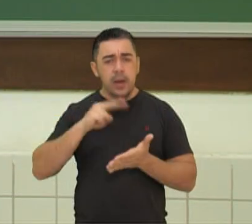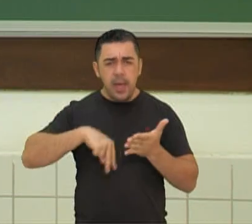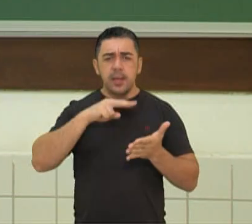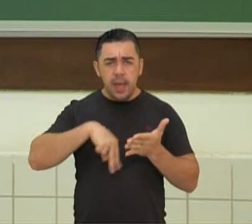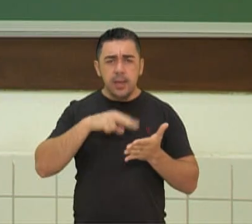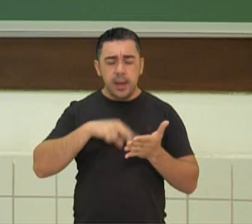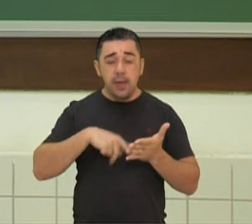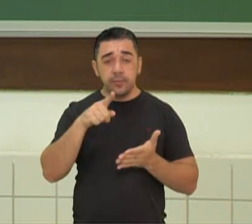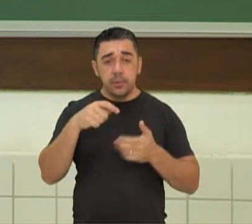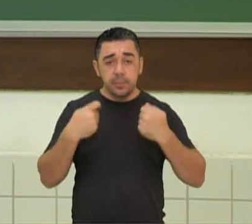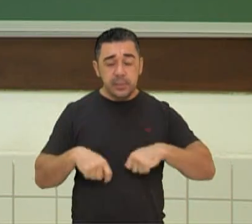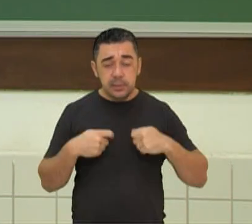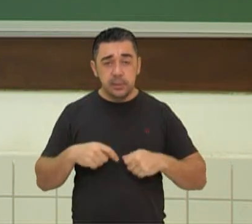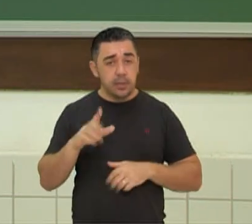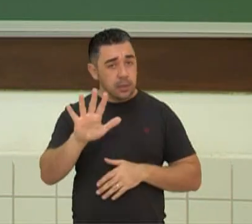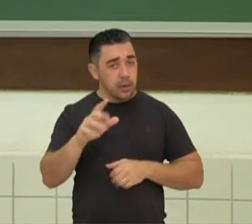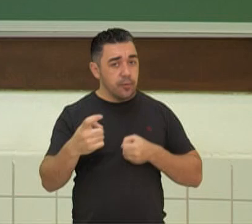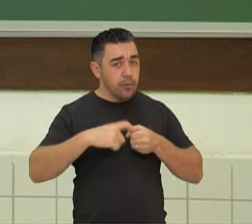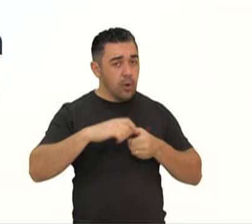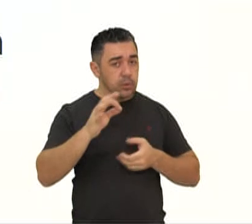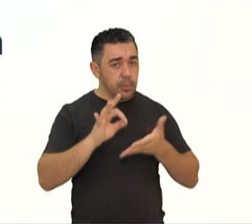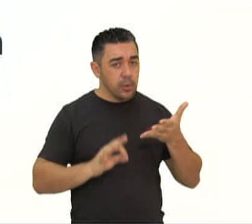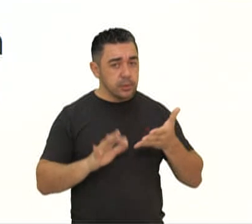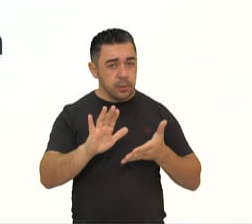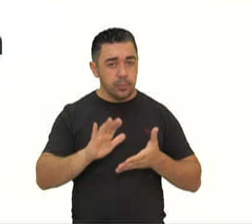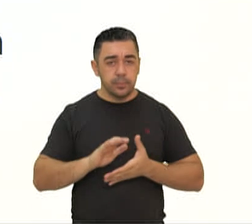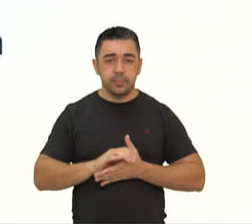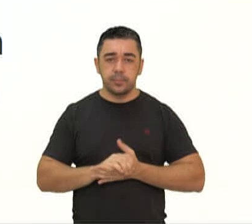forem necessárias e nós já voltamos.